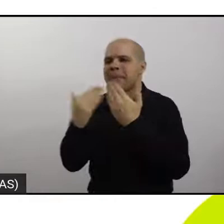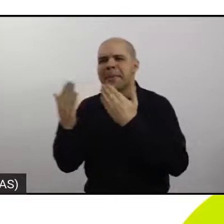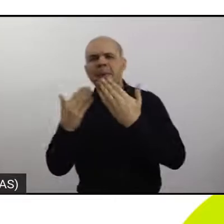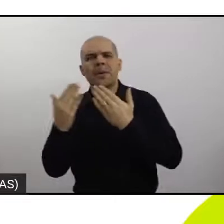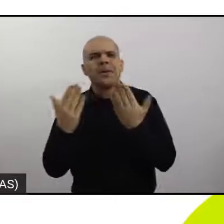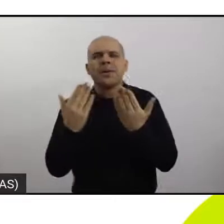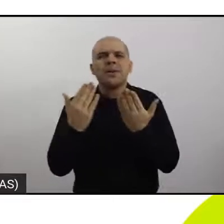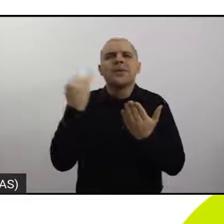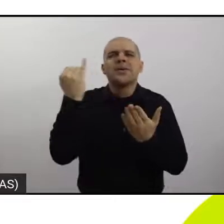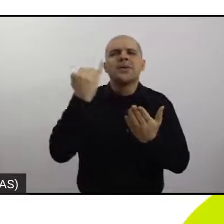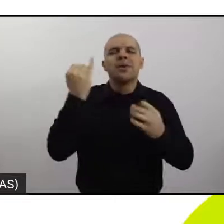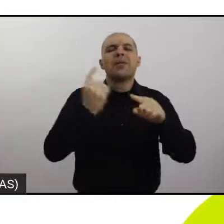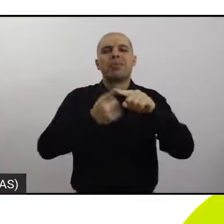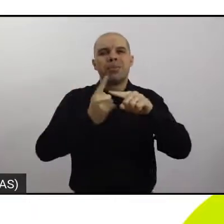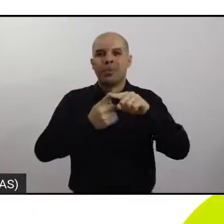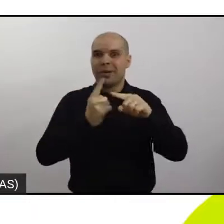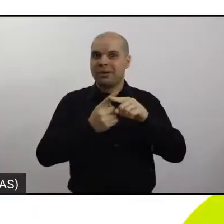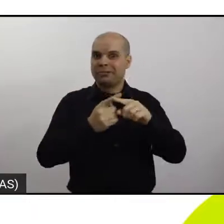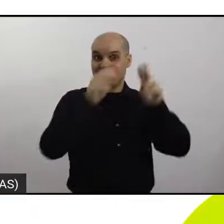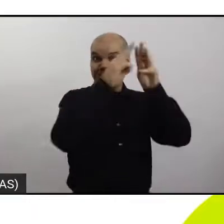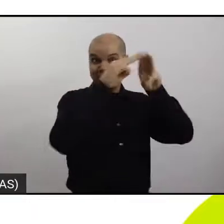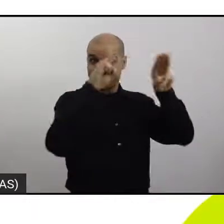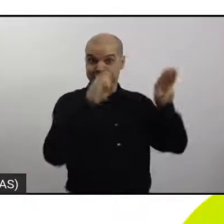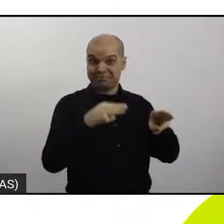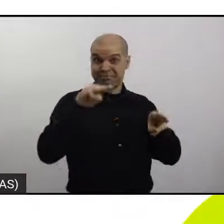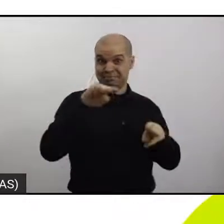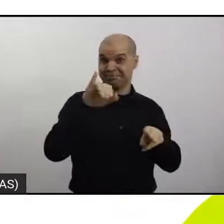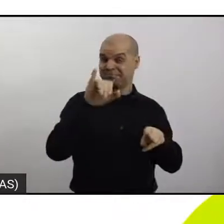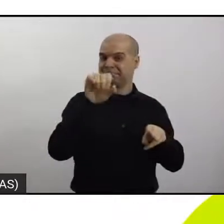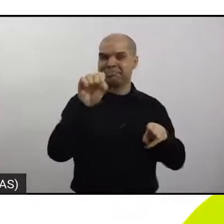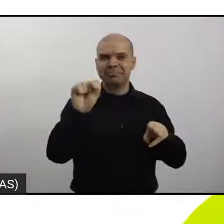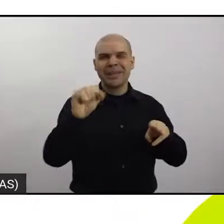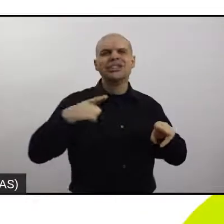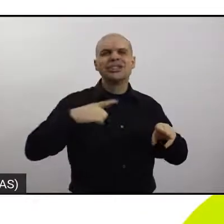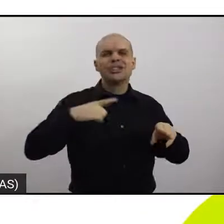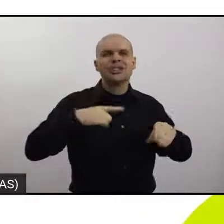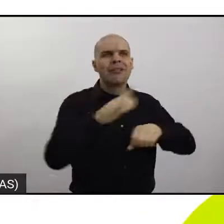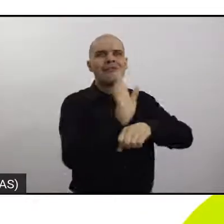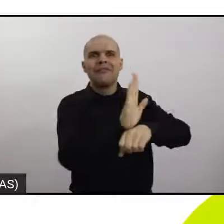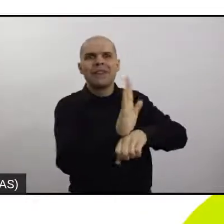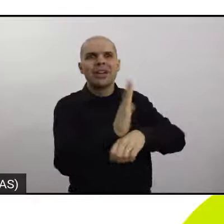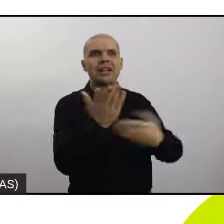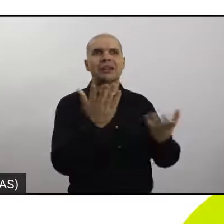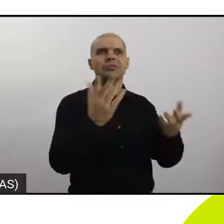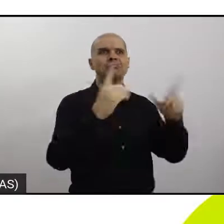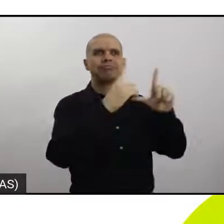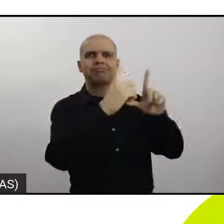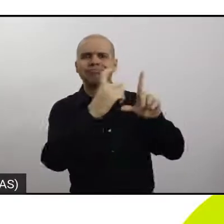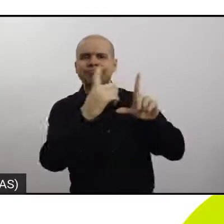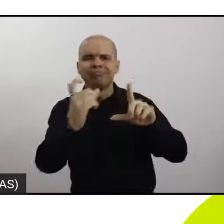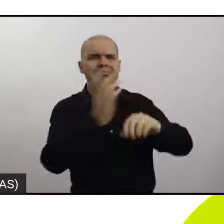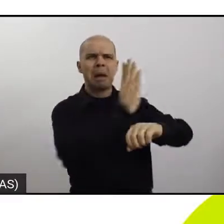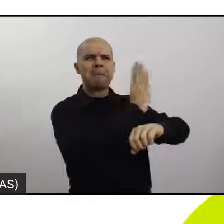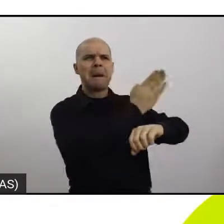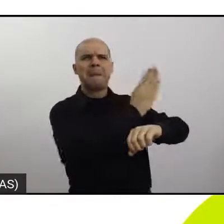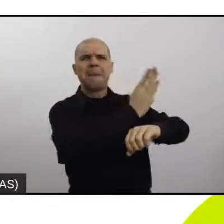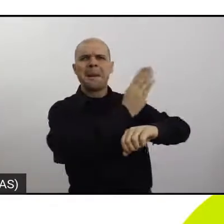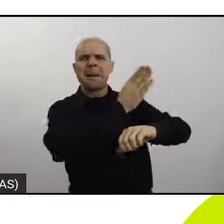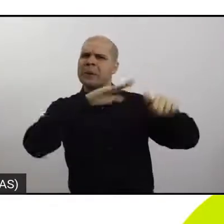MIS. O museu, ele tem um acervo imenso de fotografia, de vídeo, de